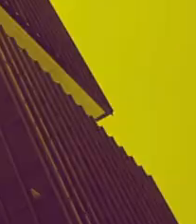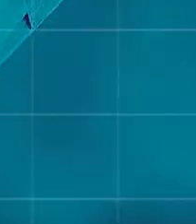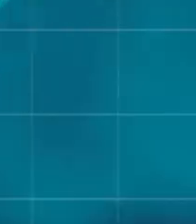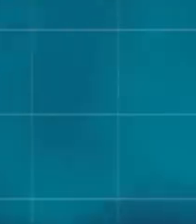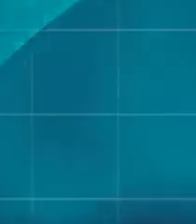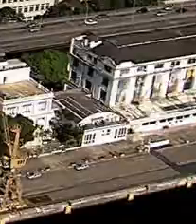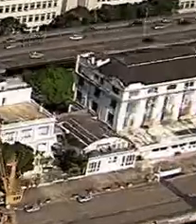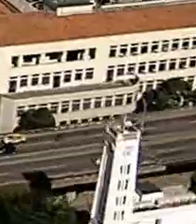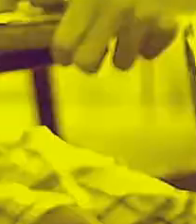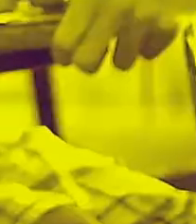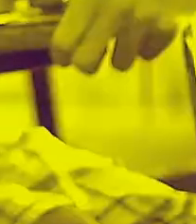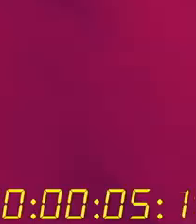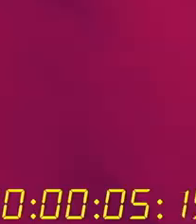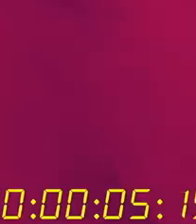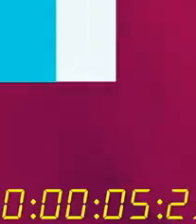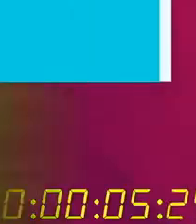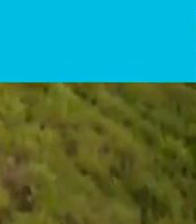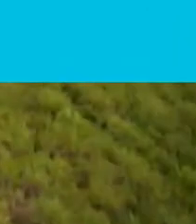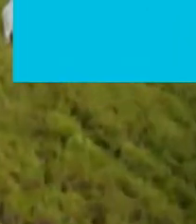Tchau.